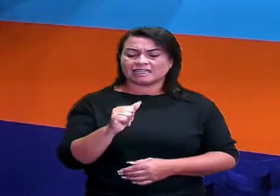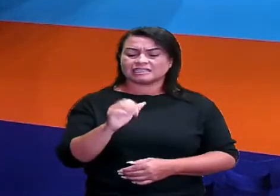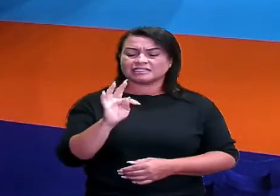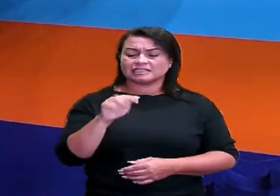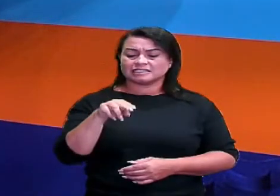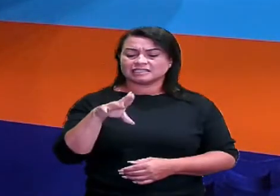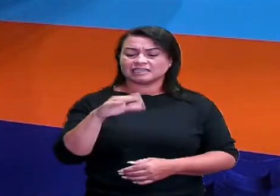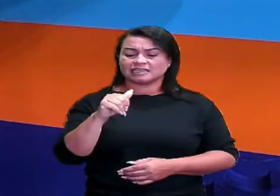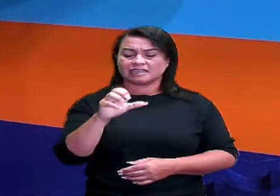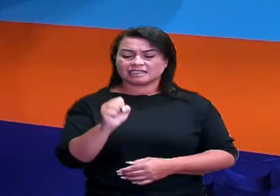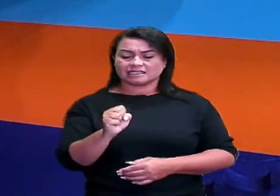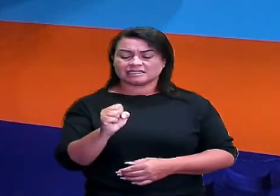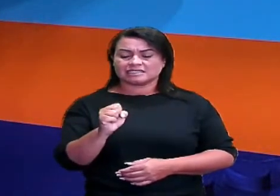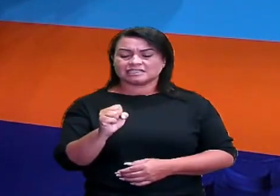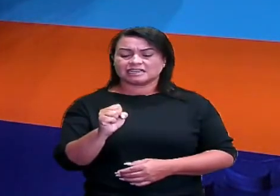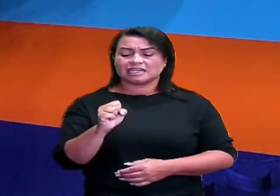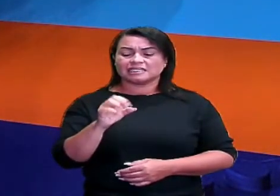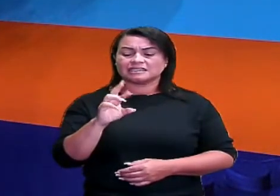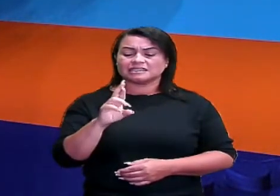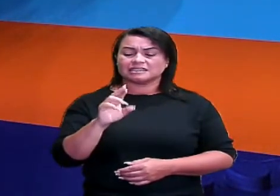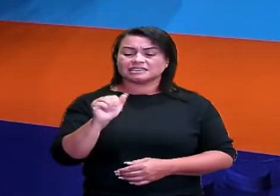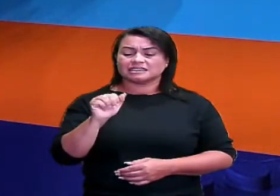trancas,